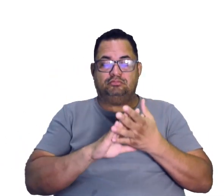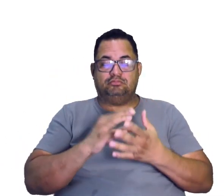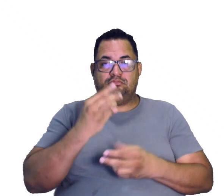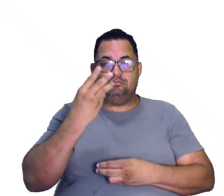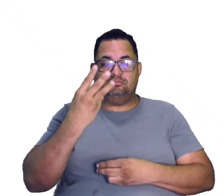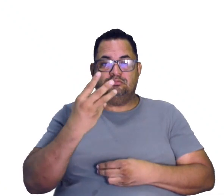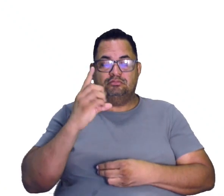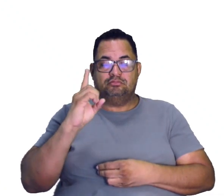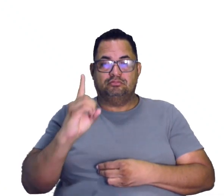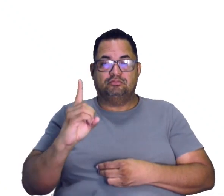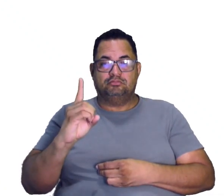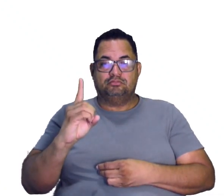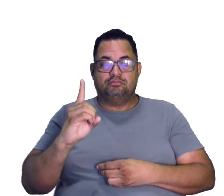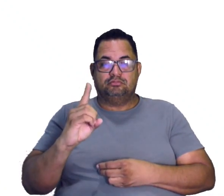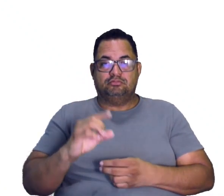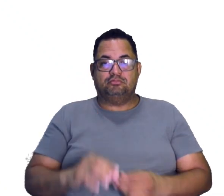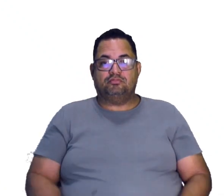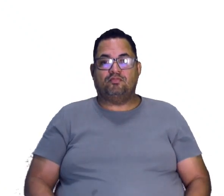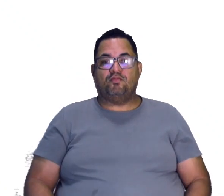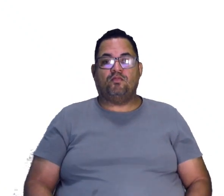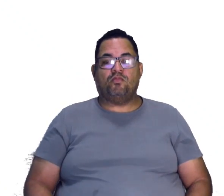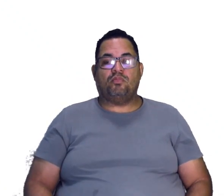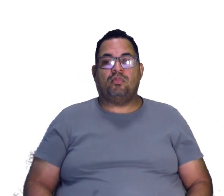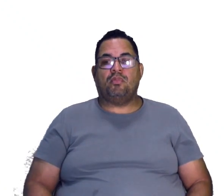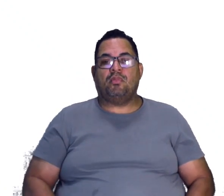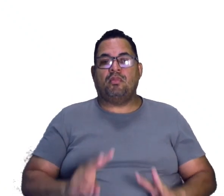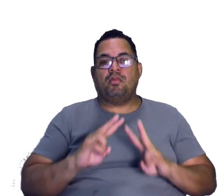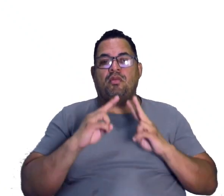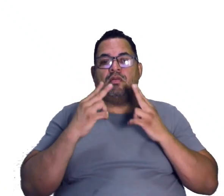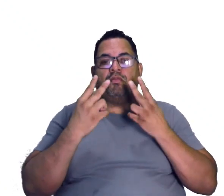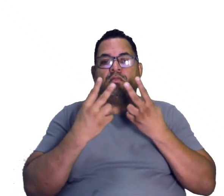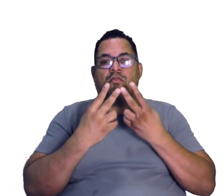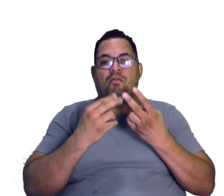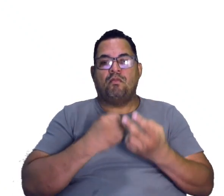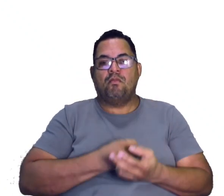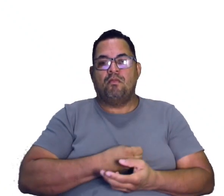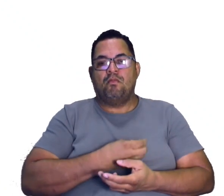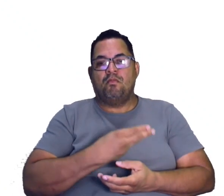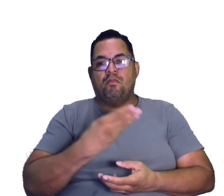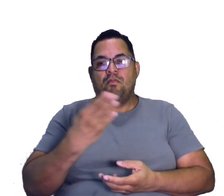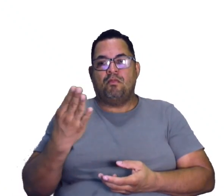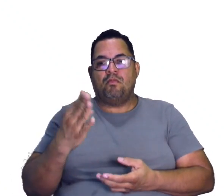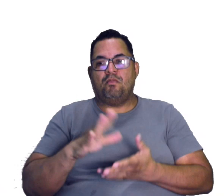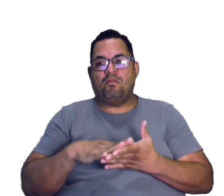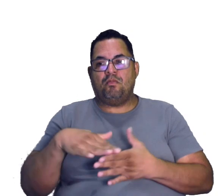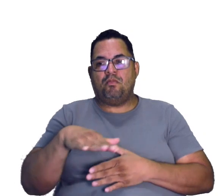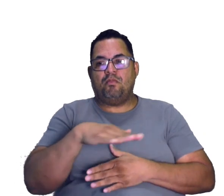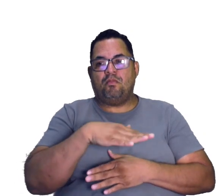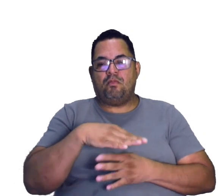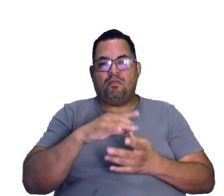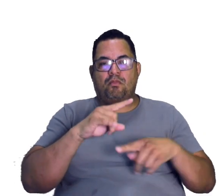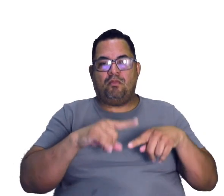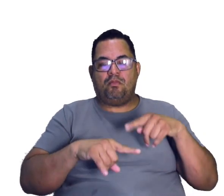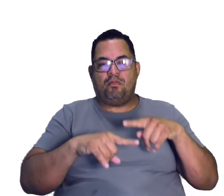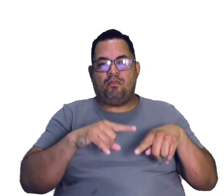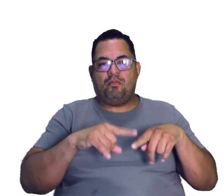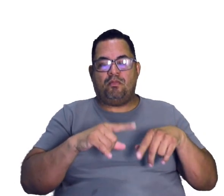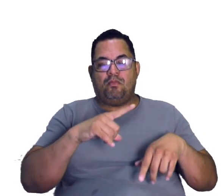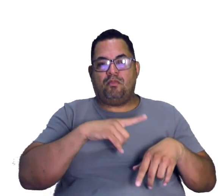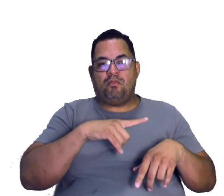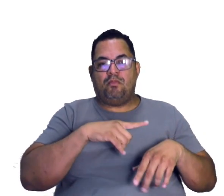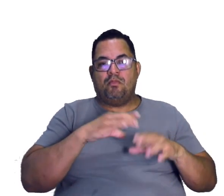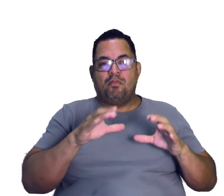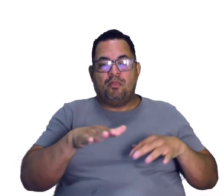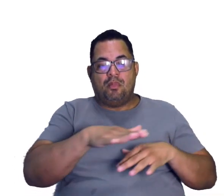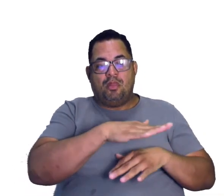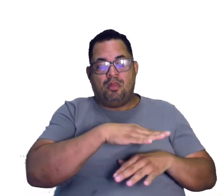3 dimensões. Então aqui, o que é o volume? É a quantidade de espaço que um objeto ocupa.